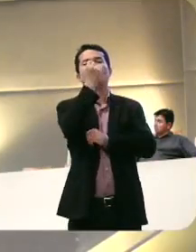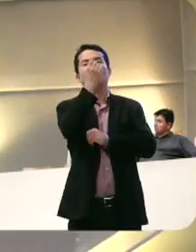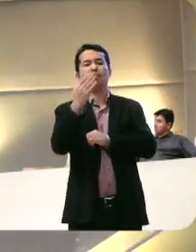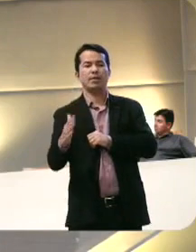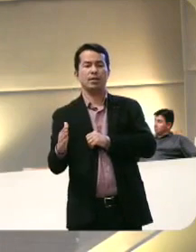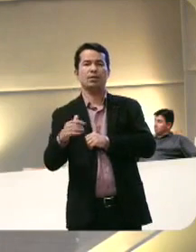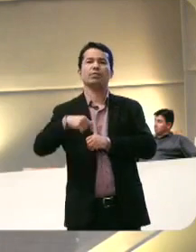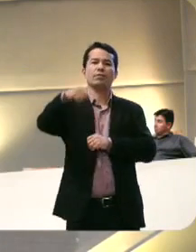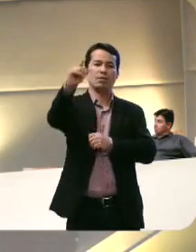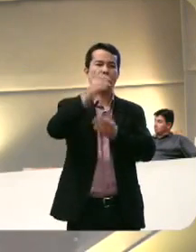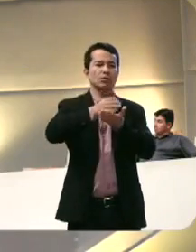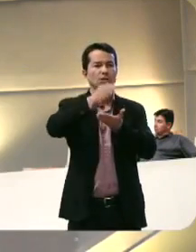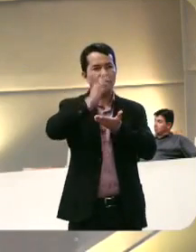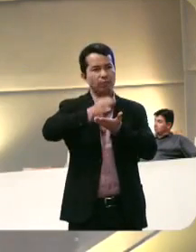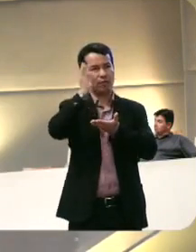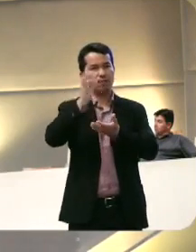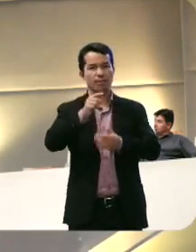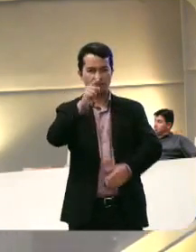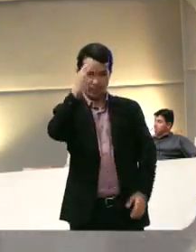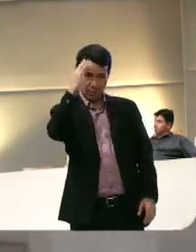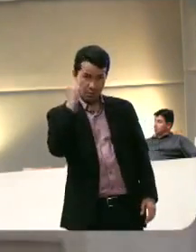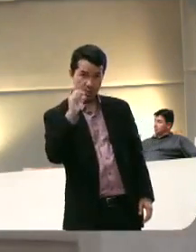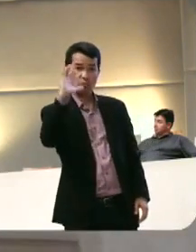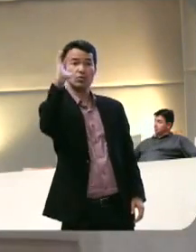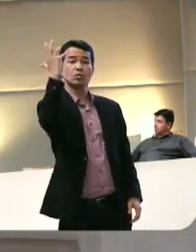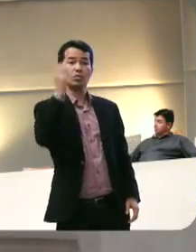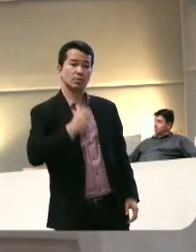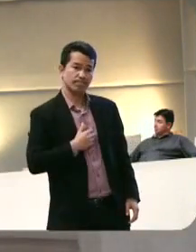junto. E sabe, queridos,